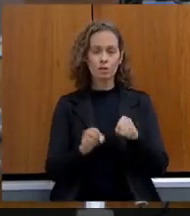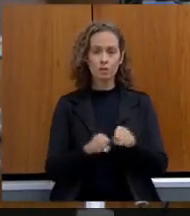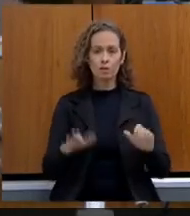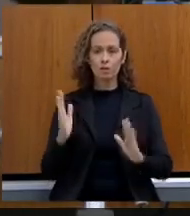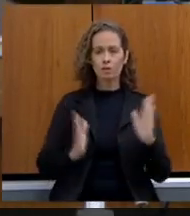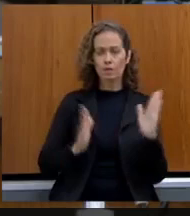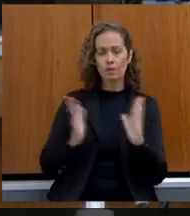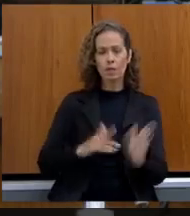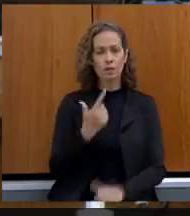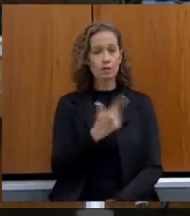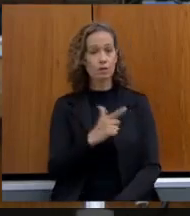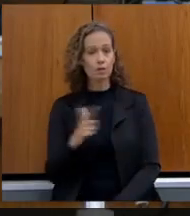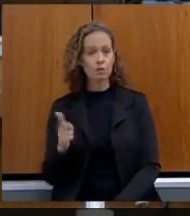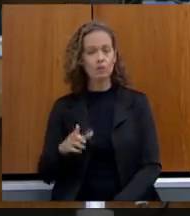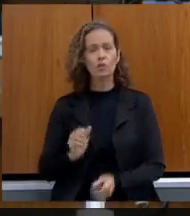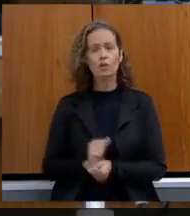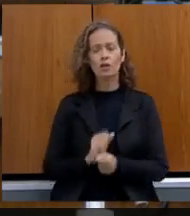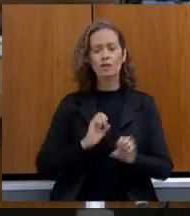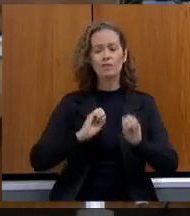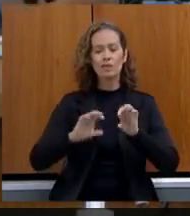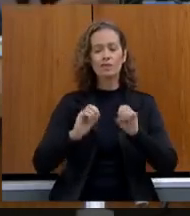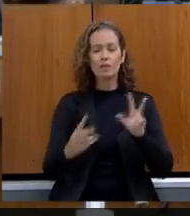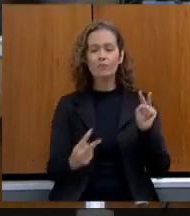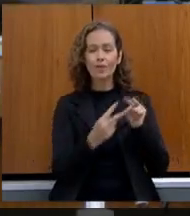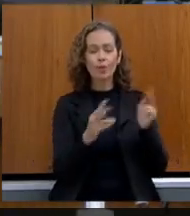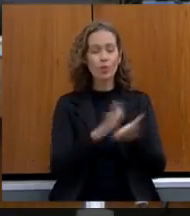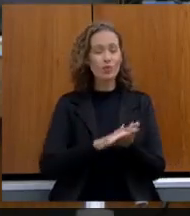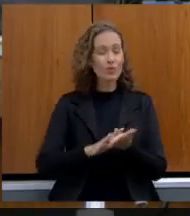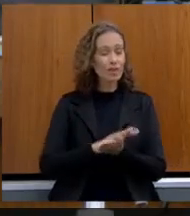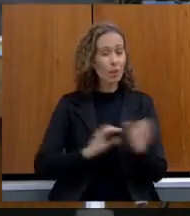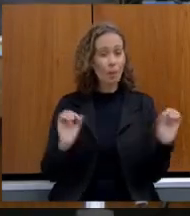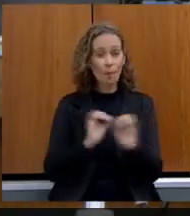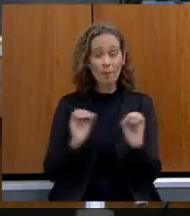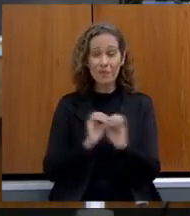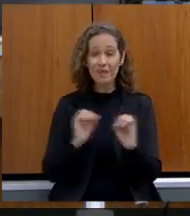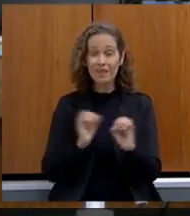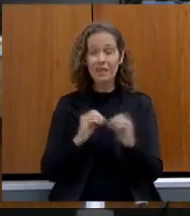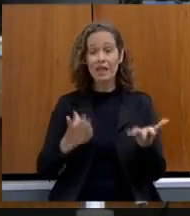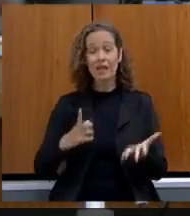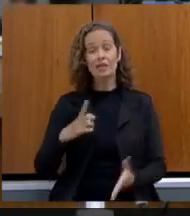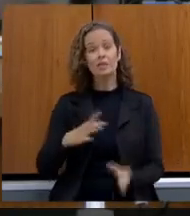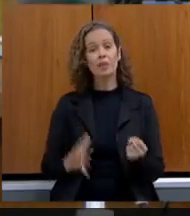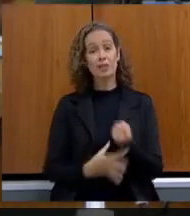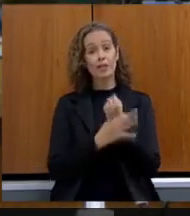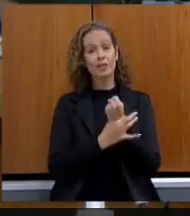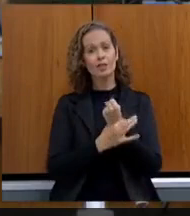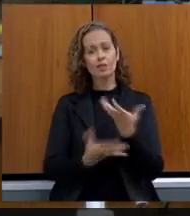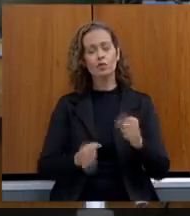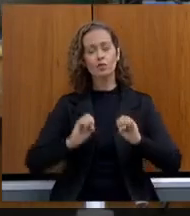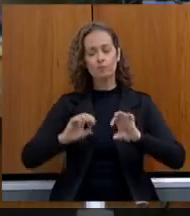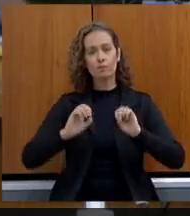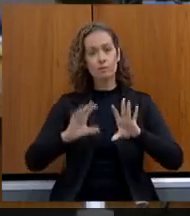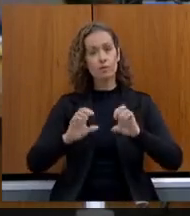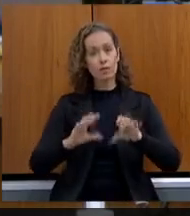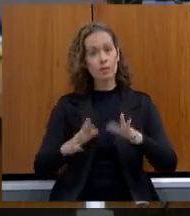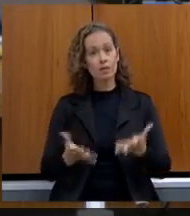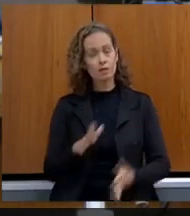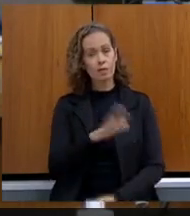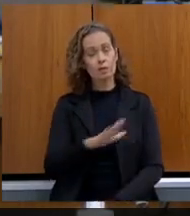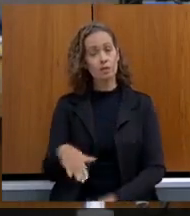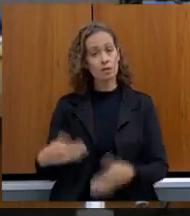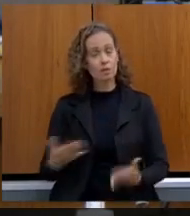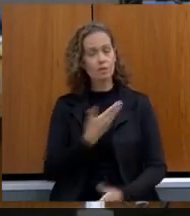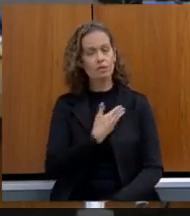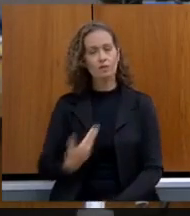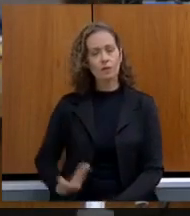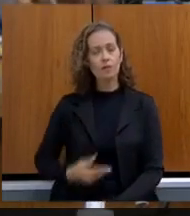tinha nenhuma espécie nem destino remoto para garantir o aspecto constitucional à educação das nossas crianças o governo de Minas a